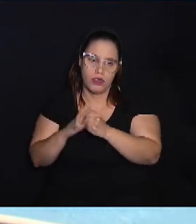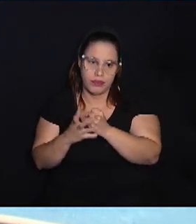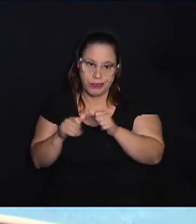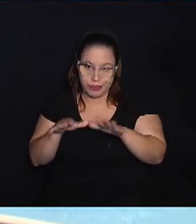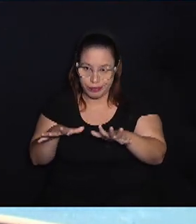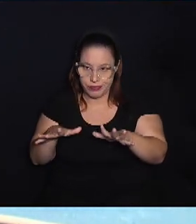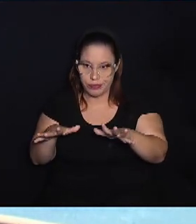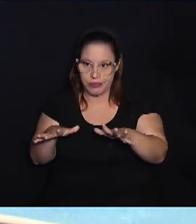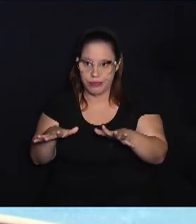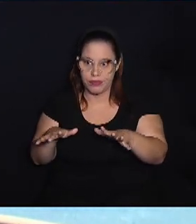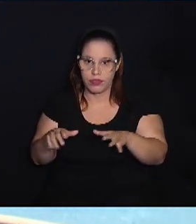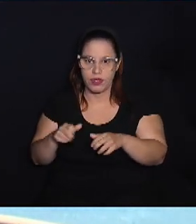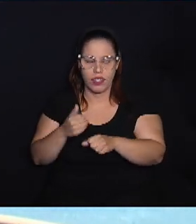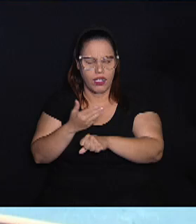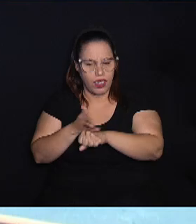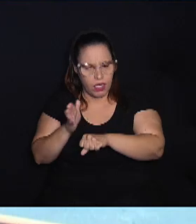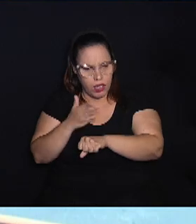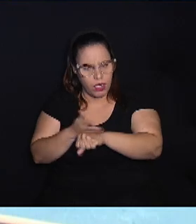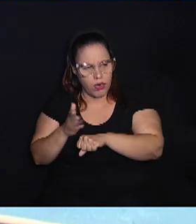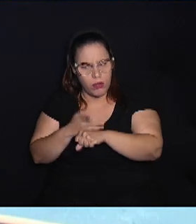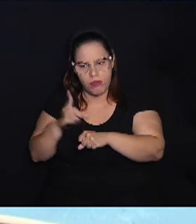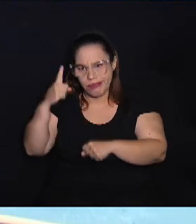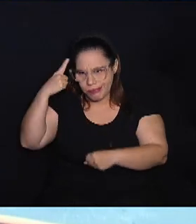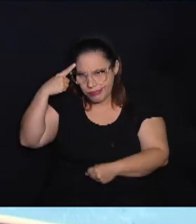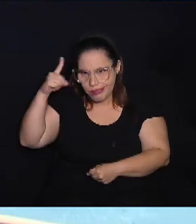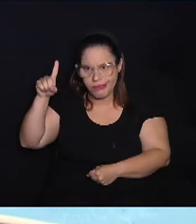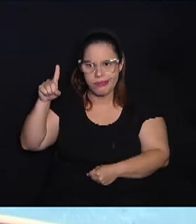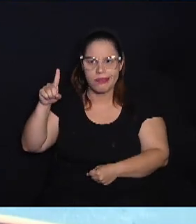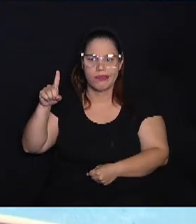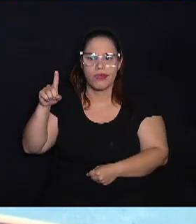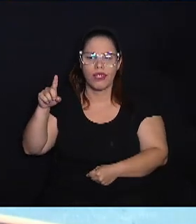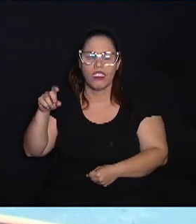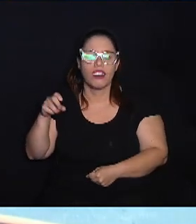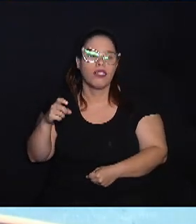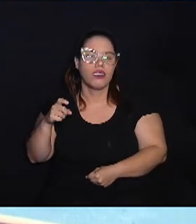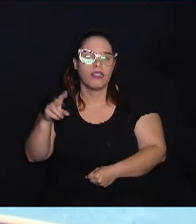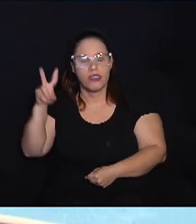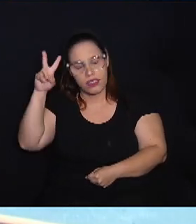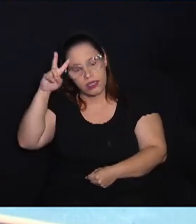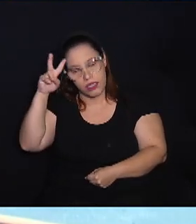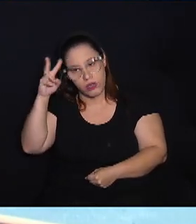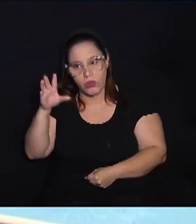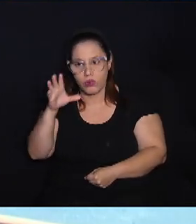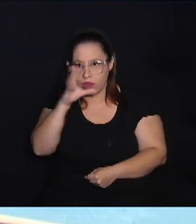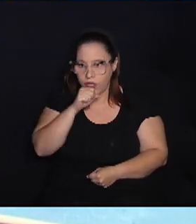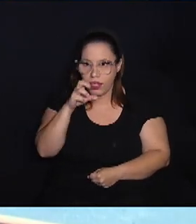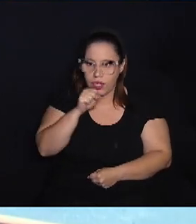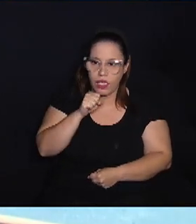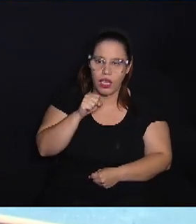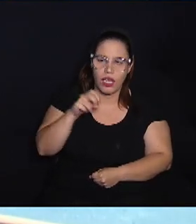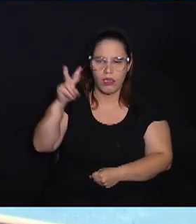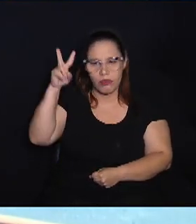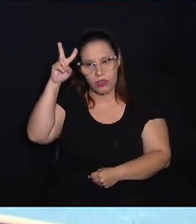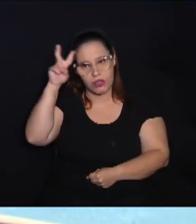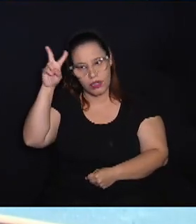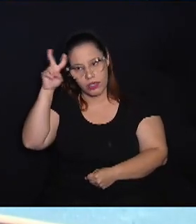a preparação ela é contínua, todos os dias, de segunda a sábado, às vezes domingo, para que a gente consiga alcançar o objetivo maior, que é estar nos